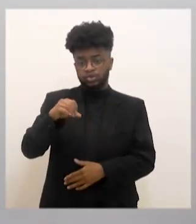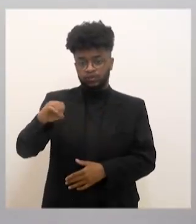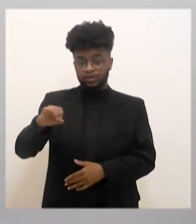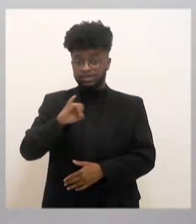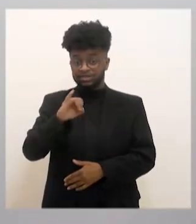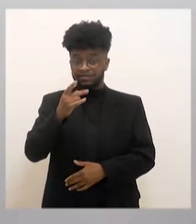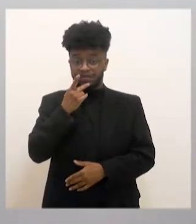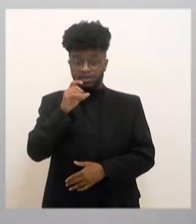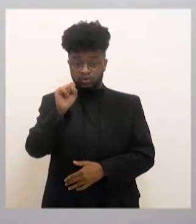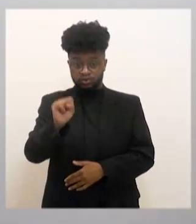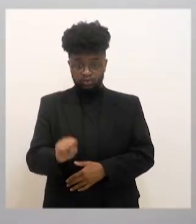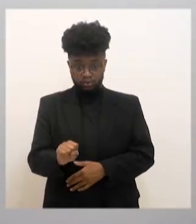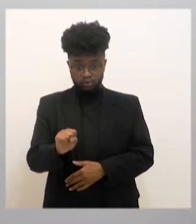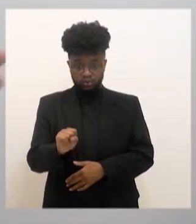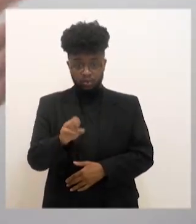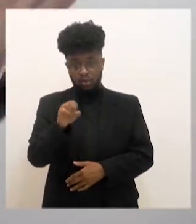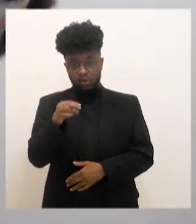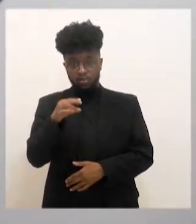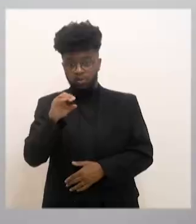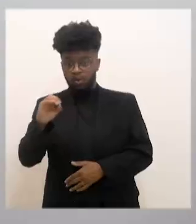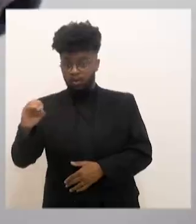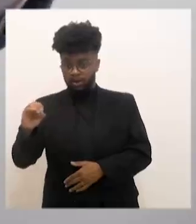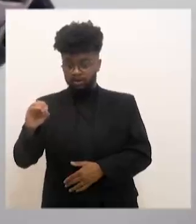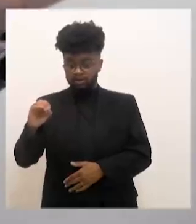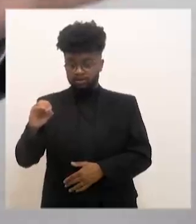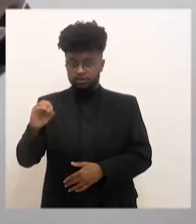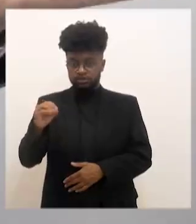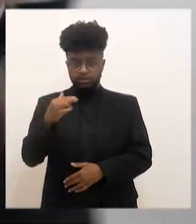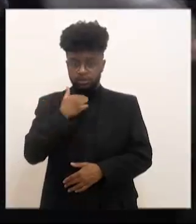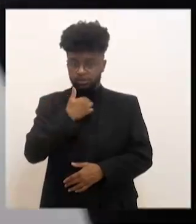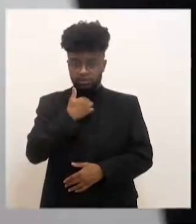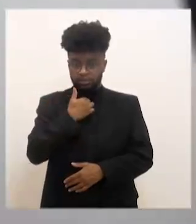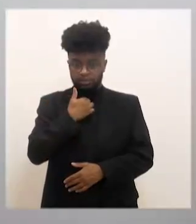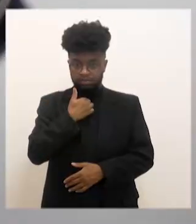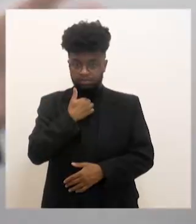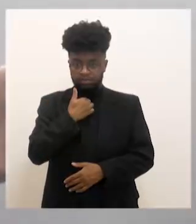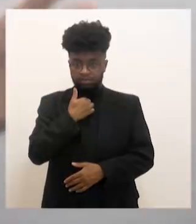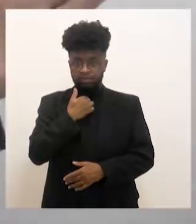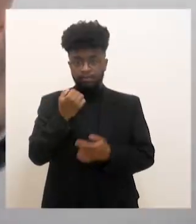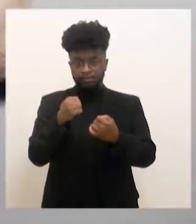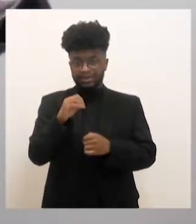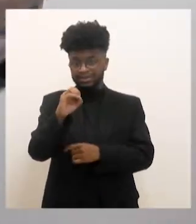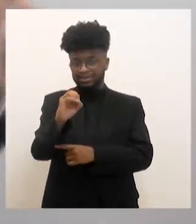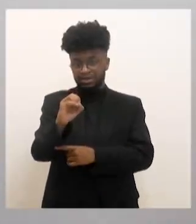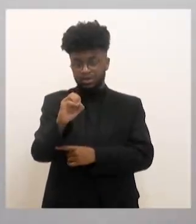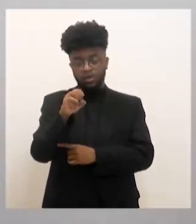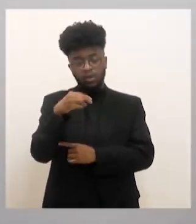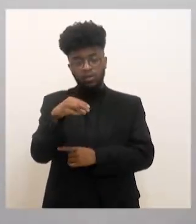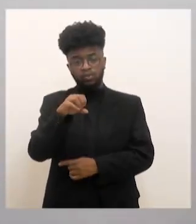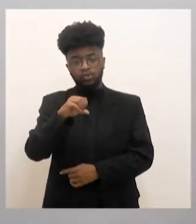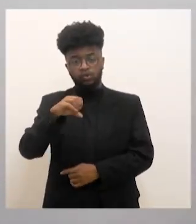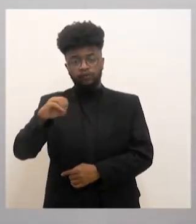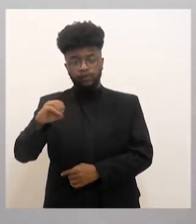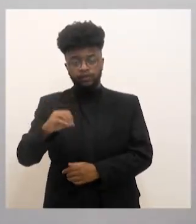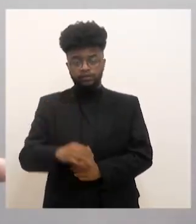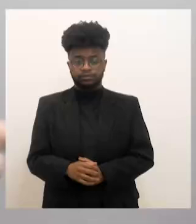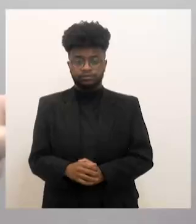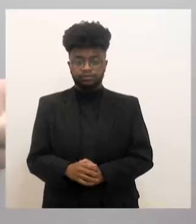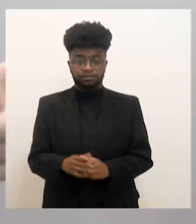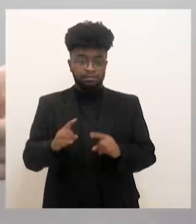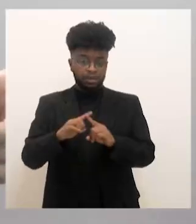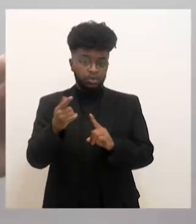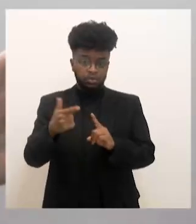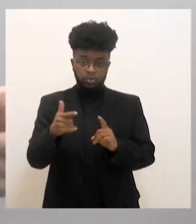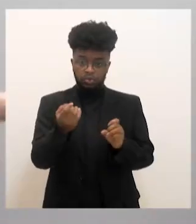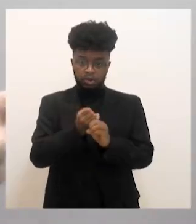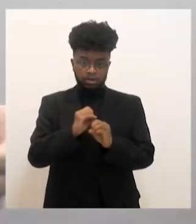sul, o oeste, não podia ter ângulo, teria que ser 0 grau ou 90 graus. E não tem,